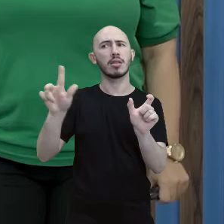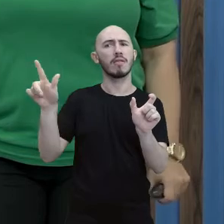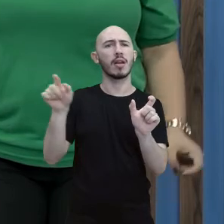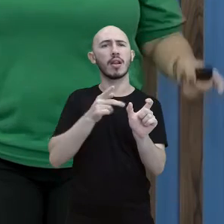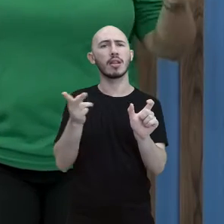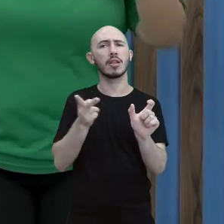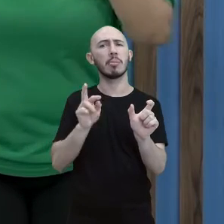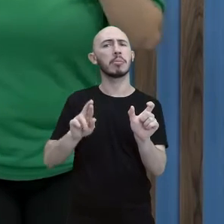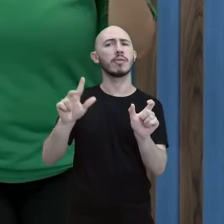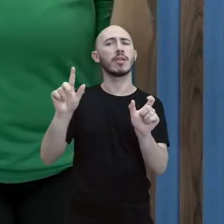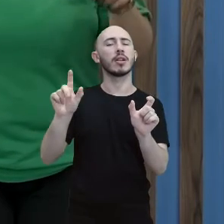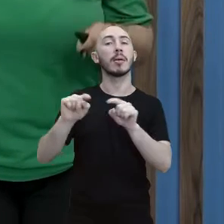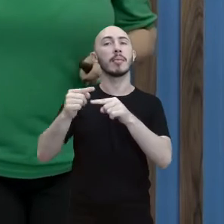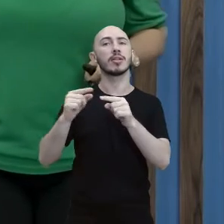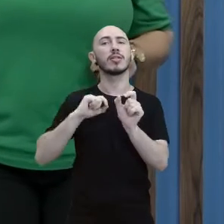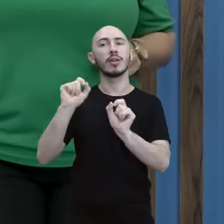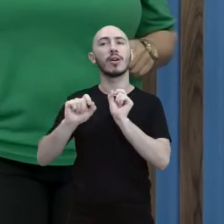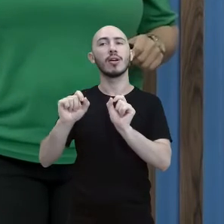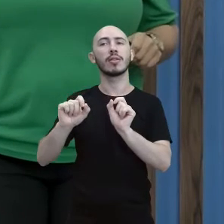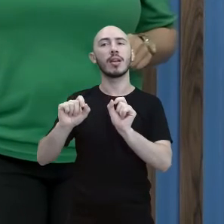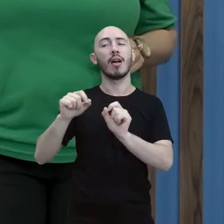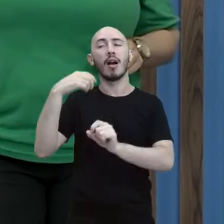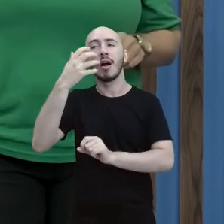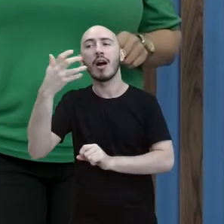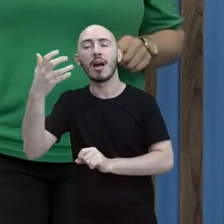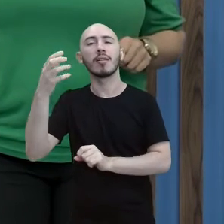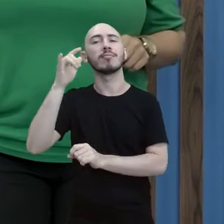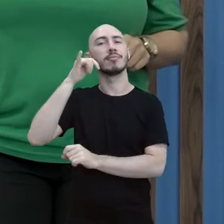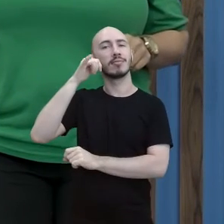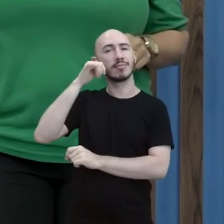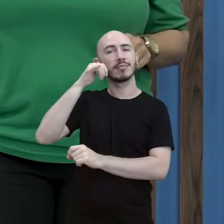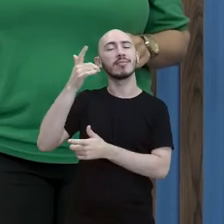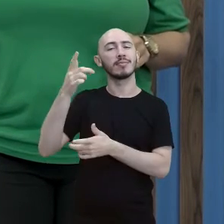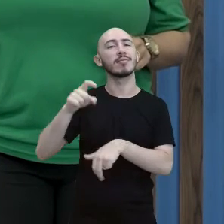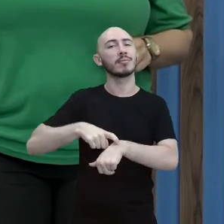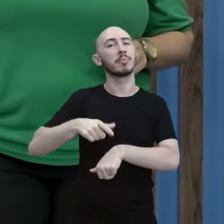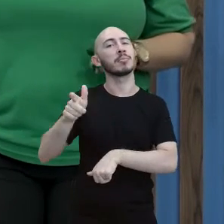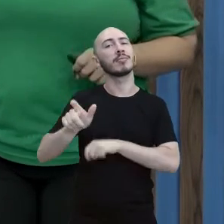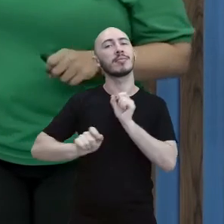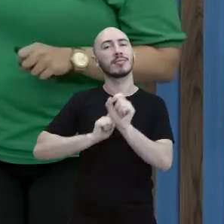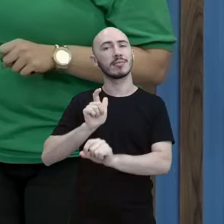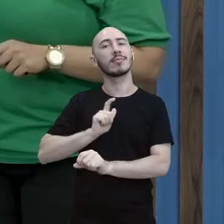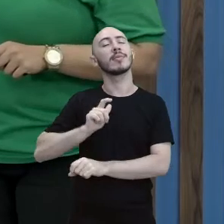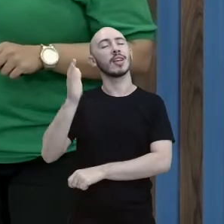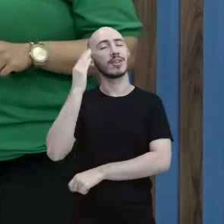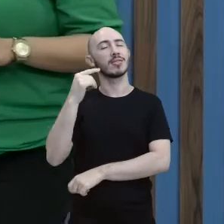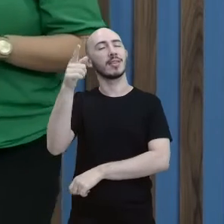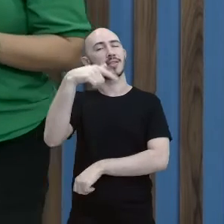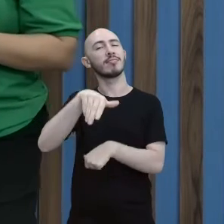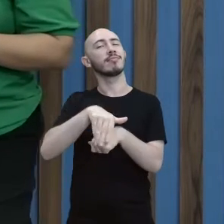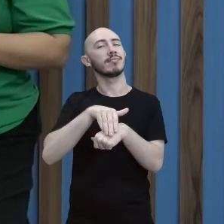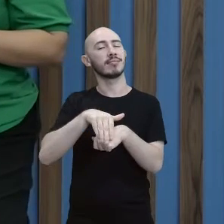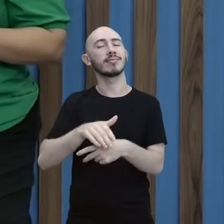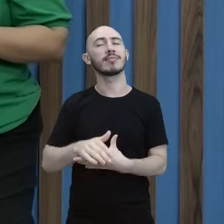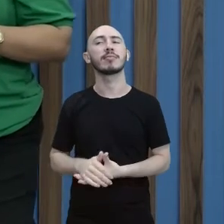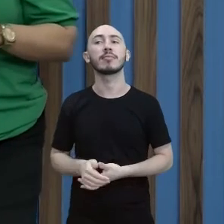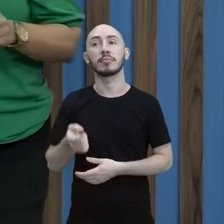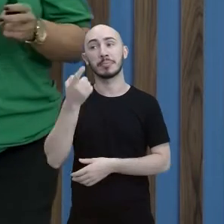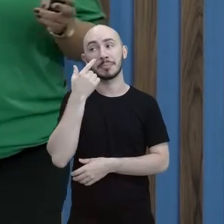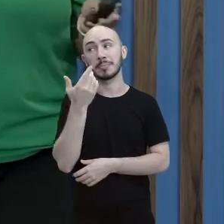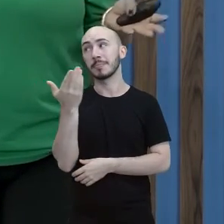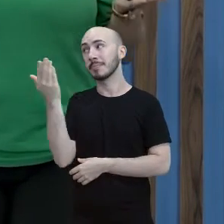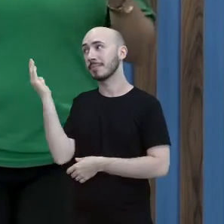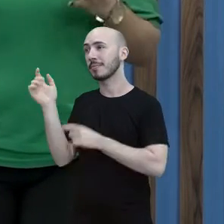isso não, porque os opostos se atraem, não é verdade? É, eu tô sabendo, viu, da conversa de vocês. Então, ó, nessa história